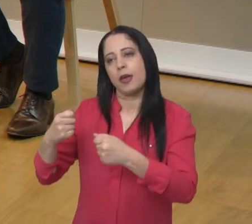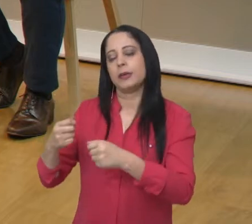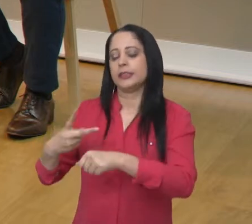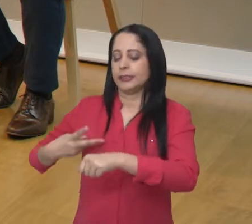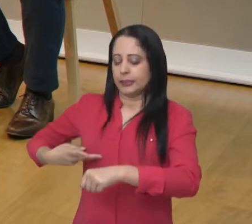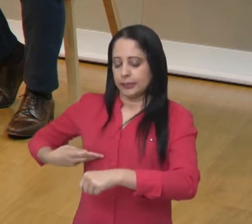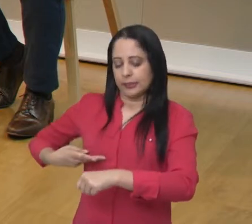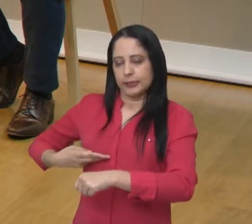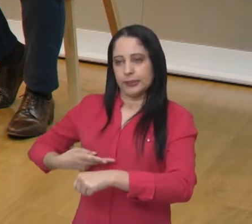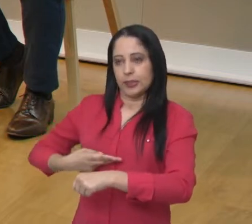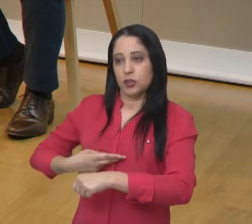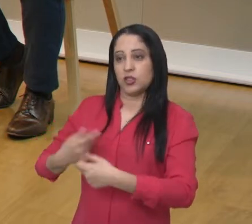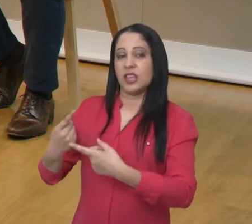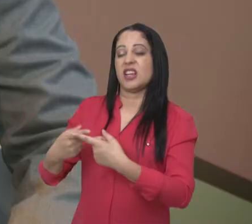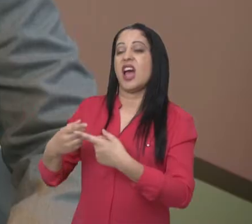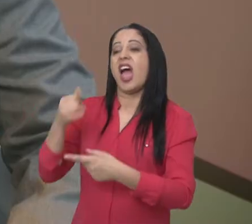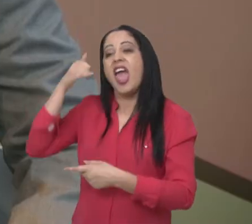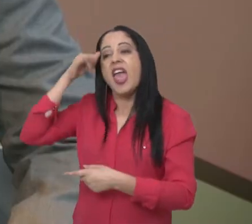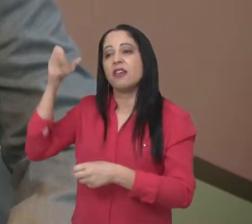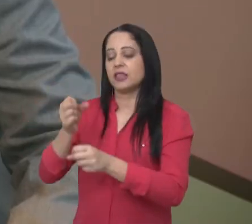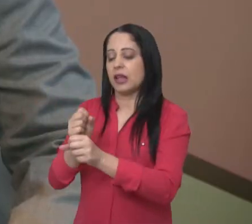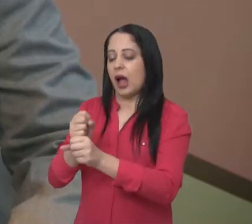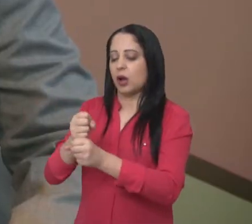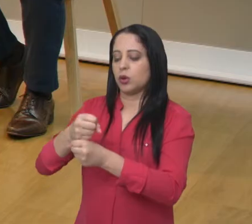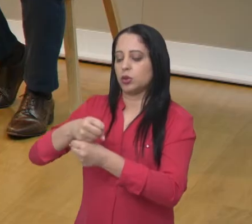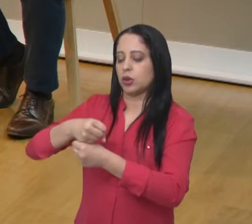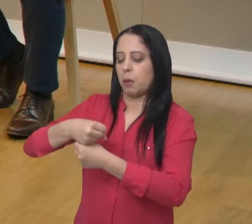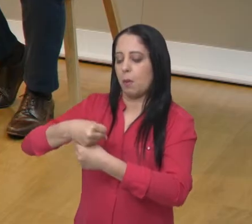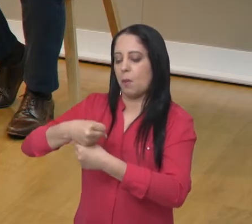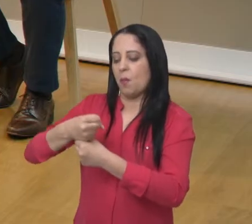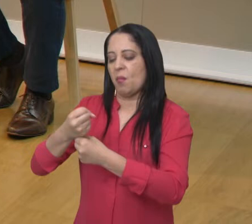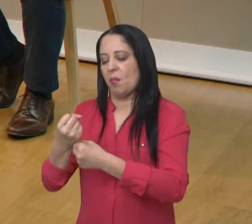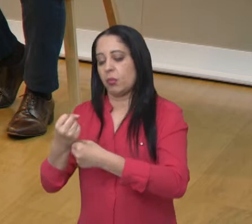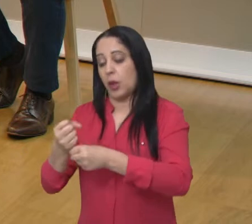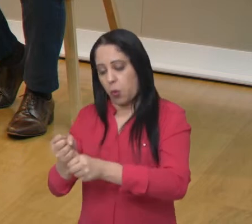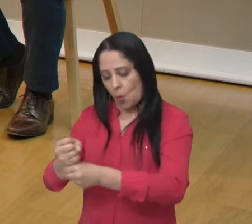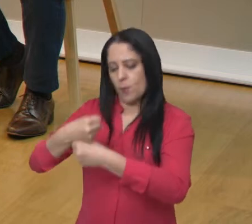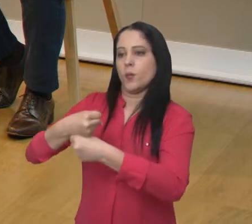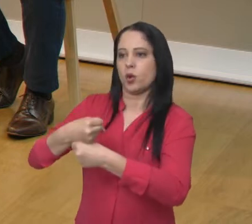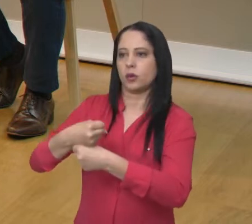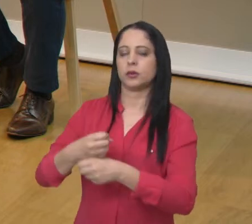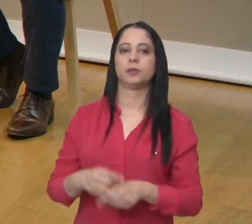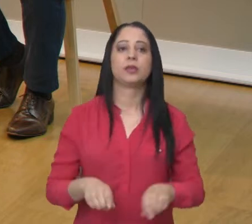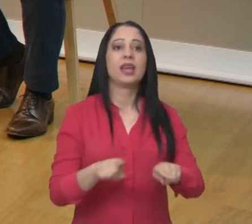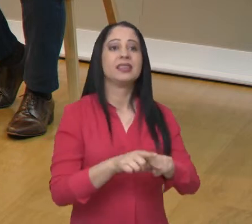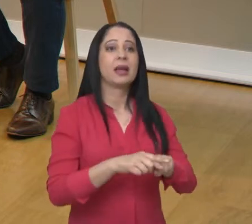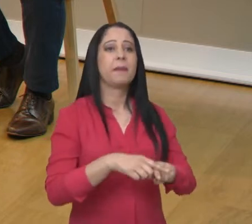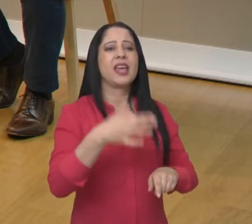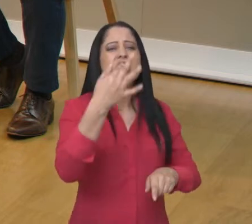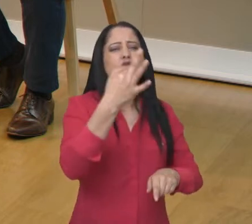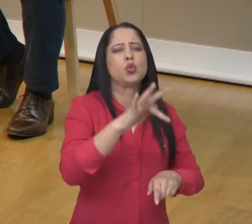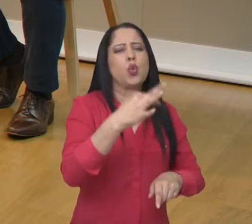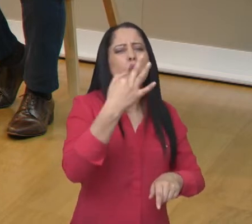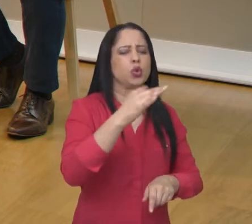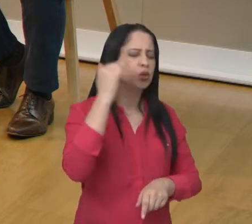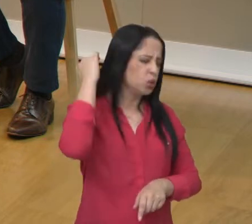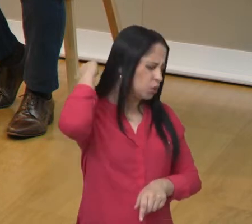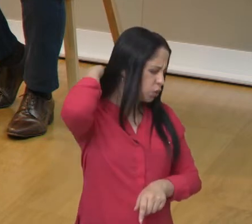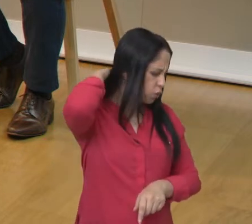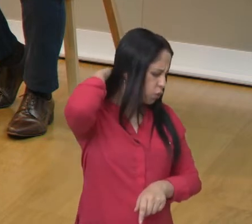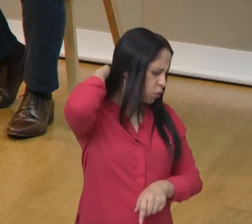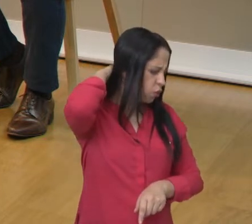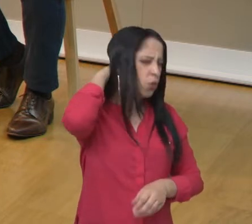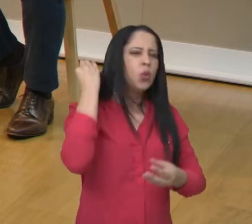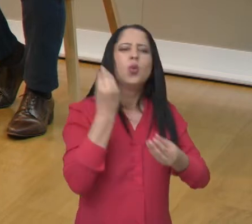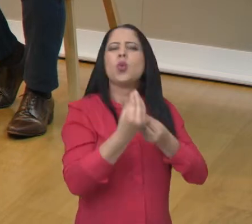o escorregamento e acabe machucando o nervo, a medula. Entendi, doutor. E dores na nuca? Como que uma dor na nuca pode ter relação com a coisa?